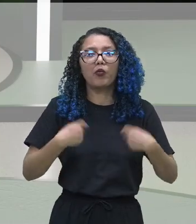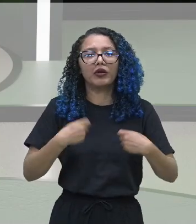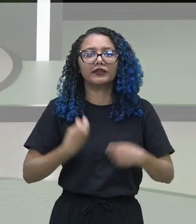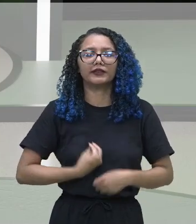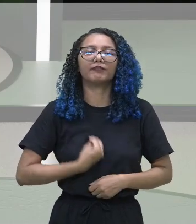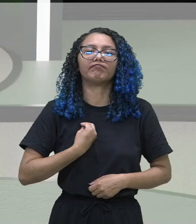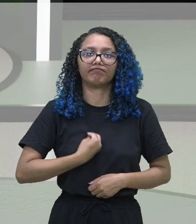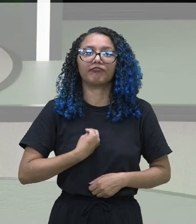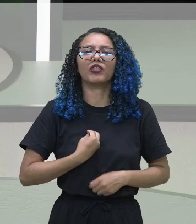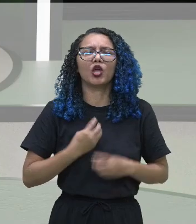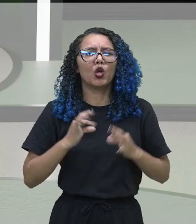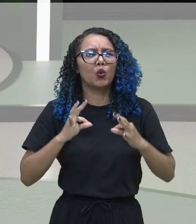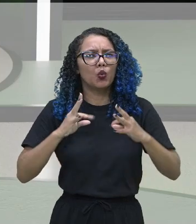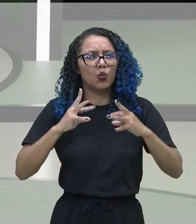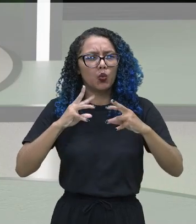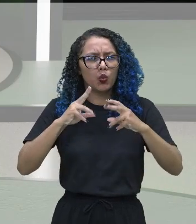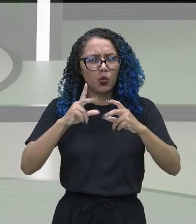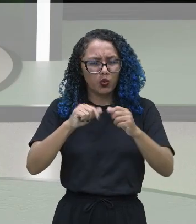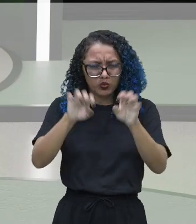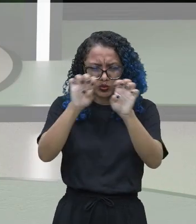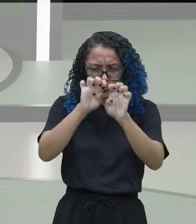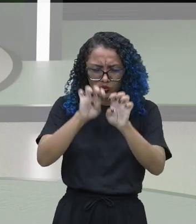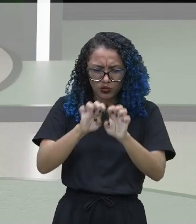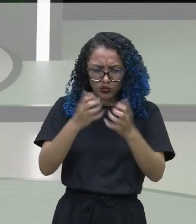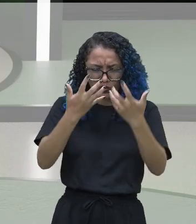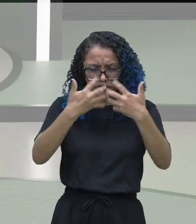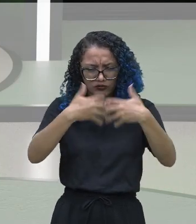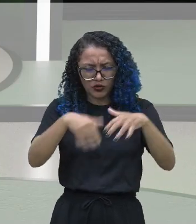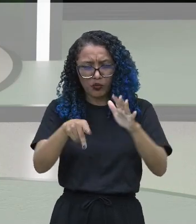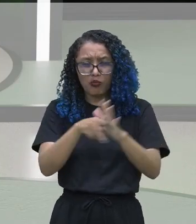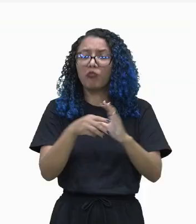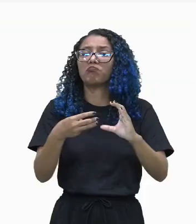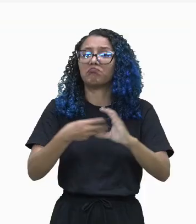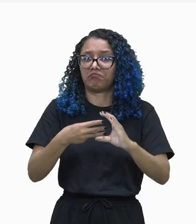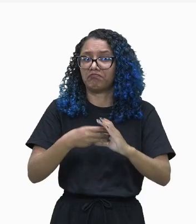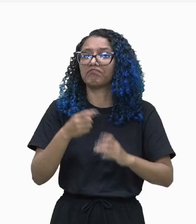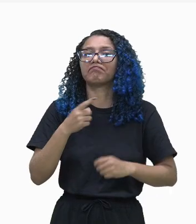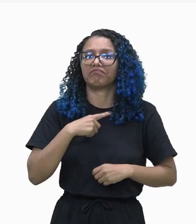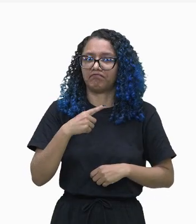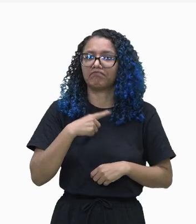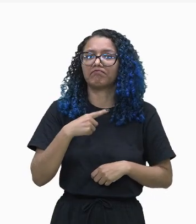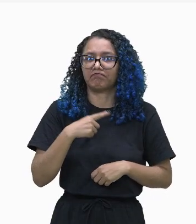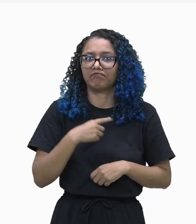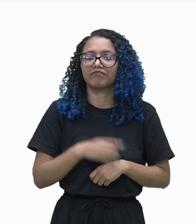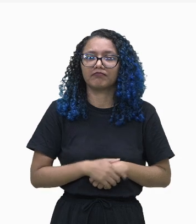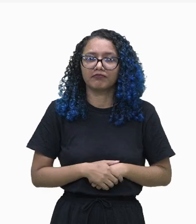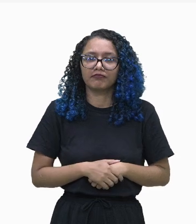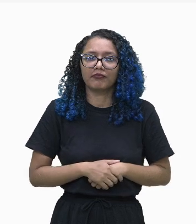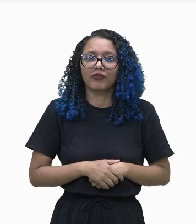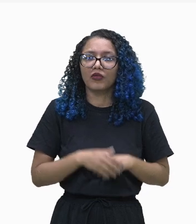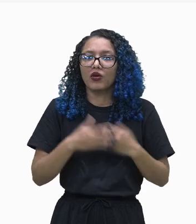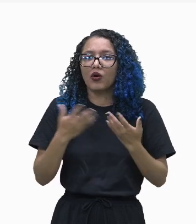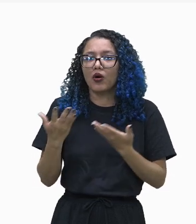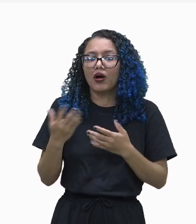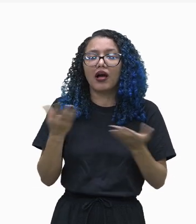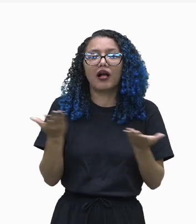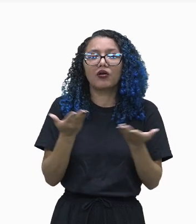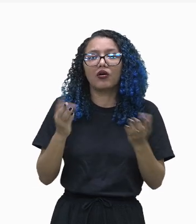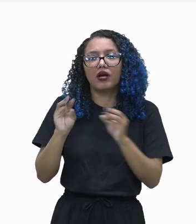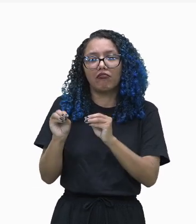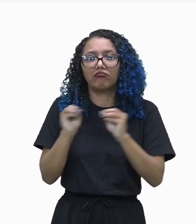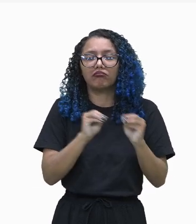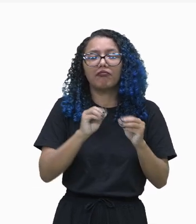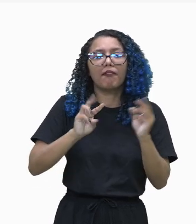essa complexidade de funcionamento da célula, tá? Vejo aí no transporte de massa, em